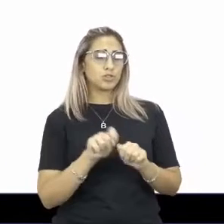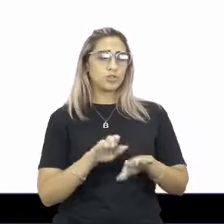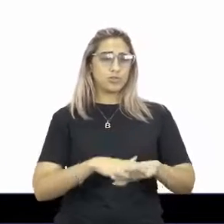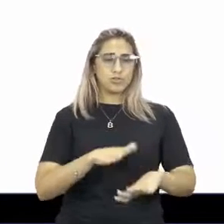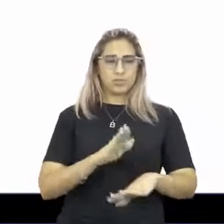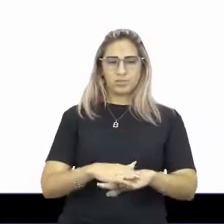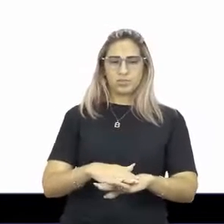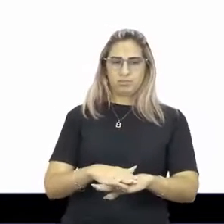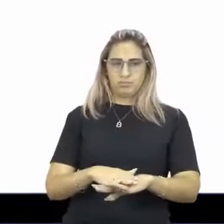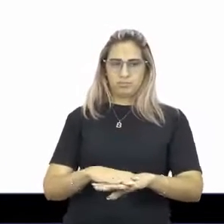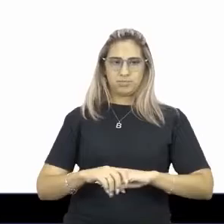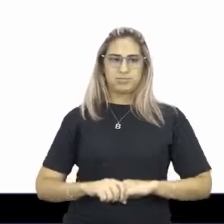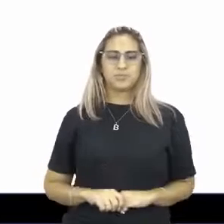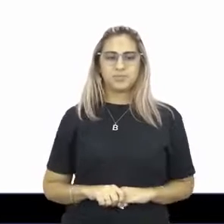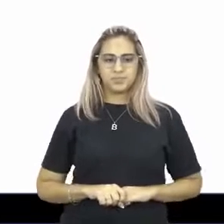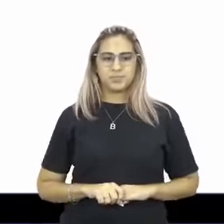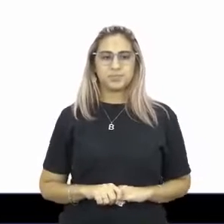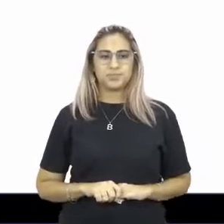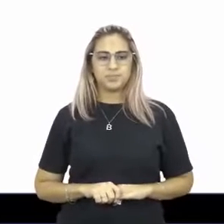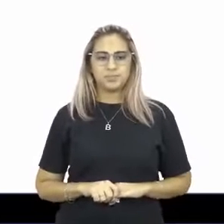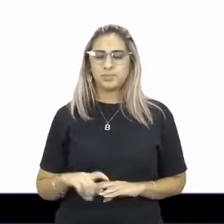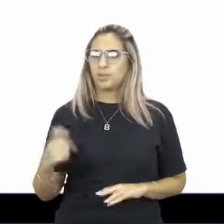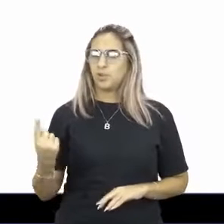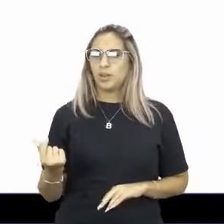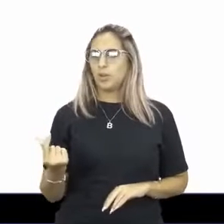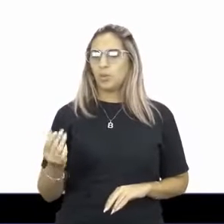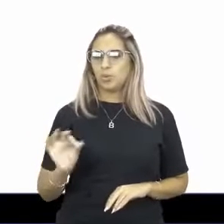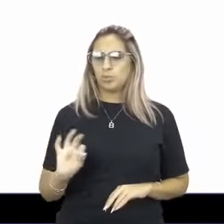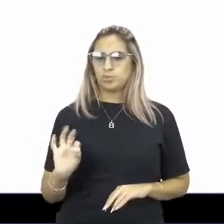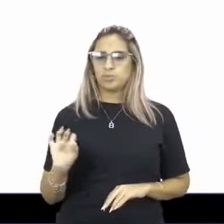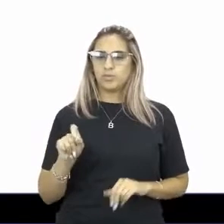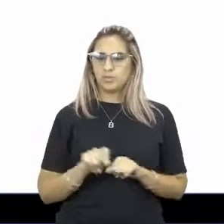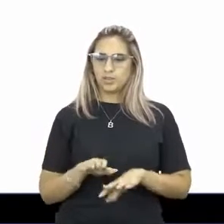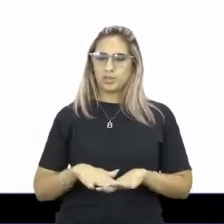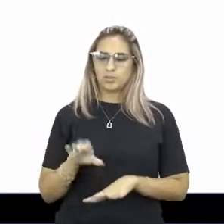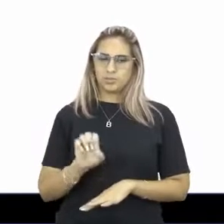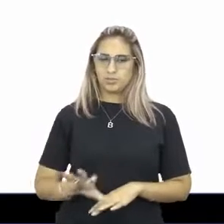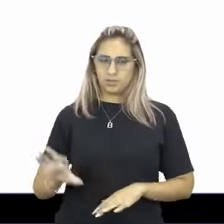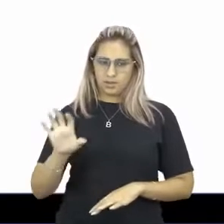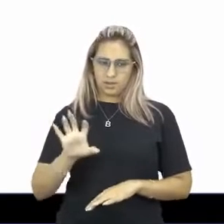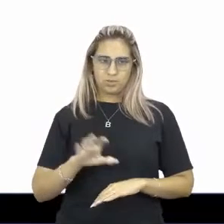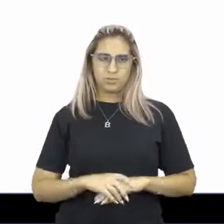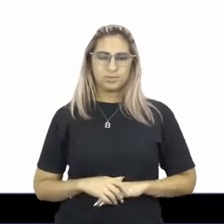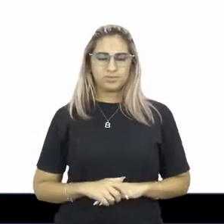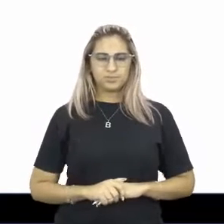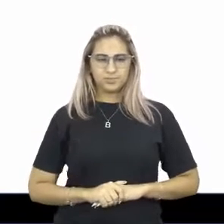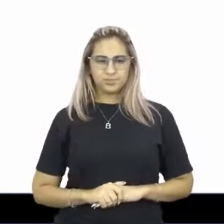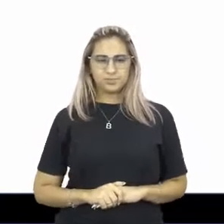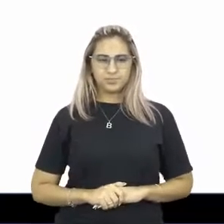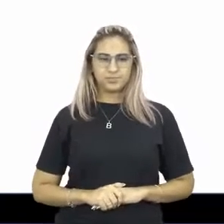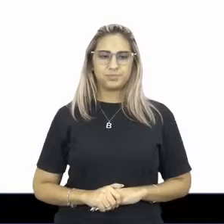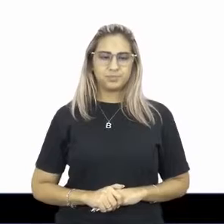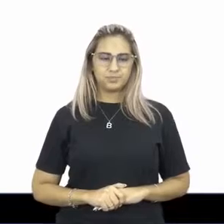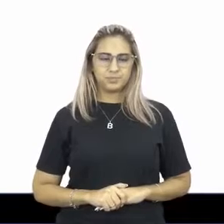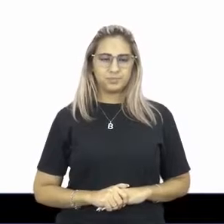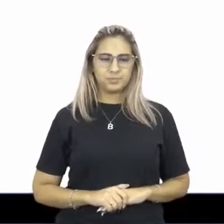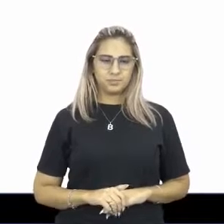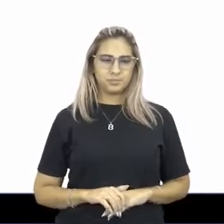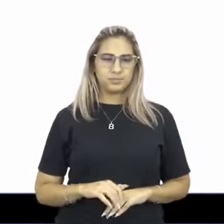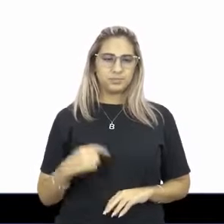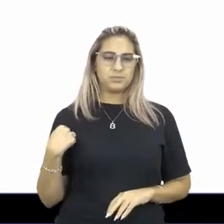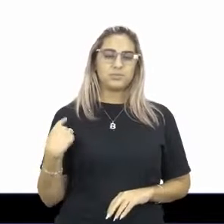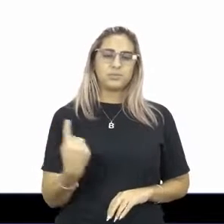exame admissional, tá bom? Não tem custo para você, ele é feito pelo Estado. Você precisa fazer uma declaração de próprio